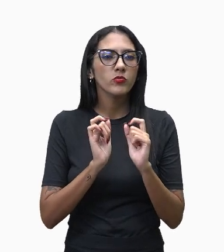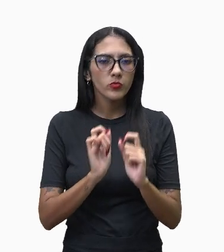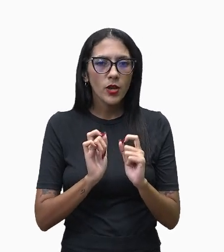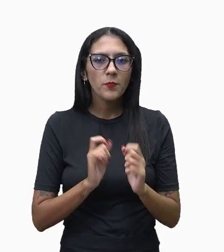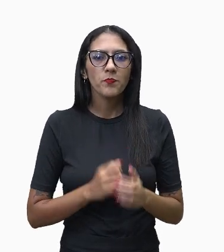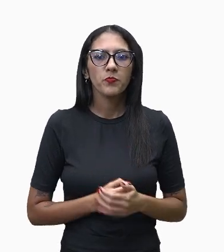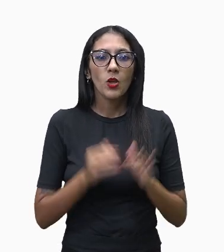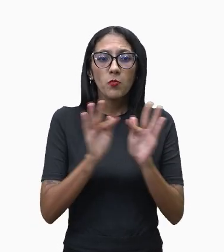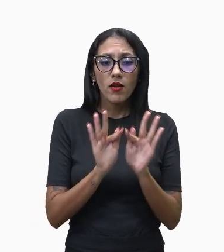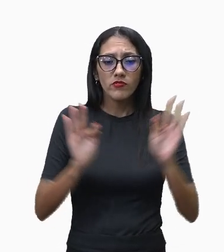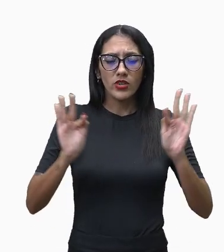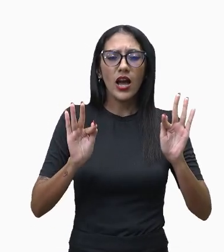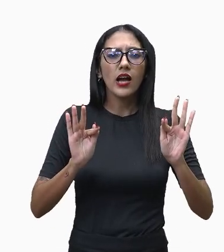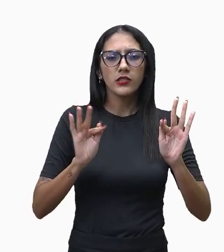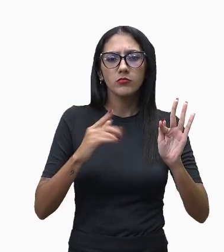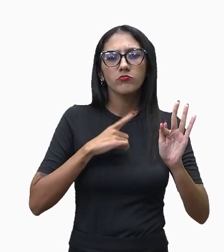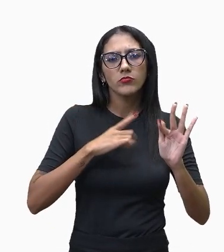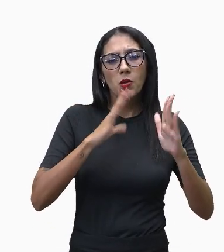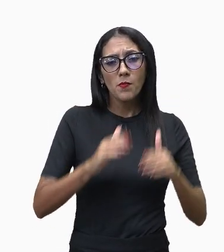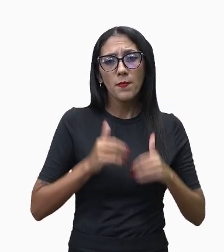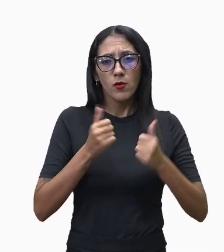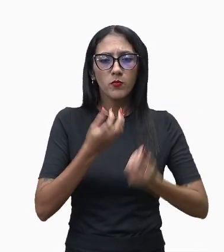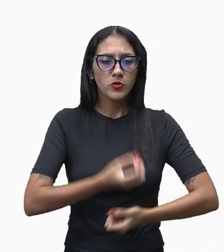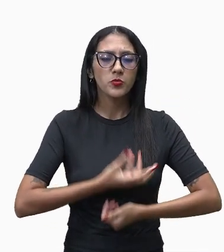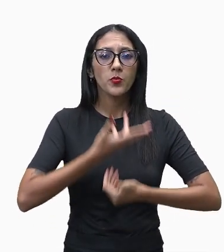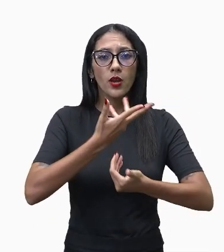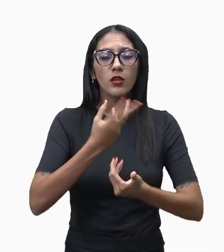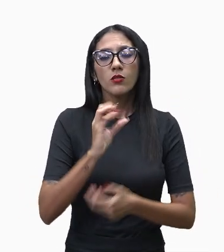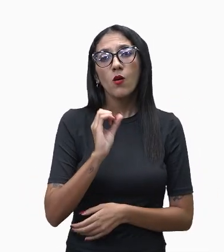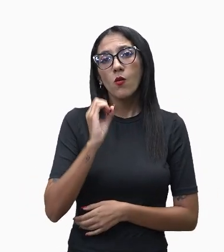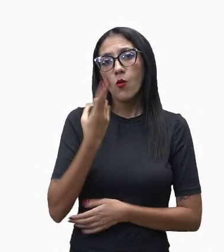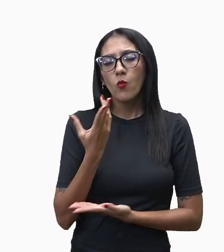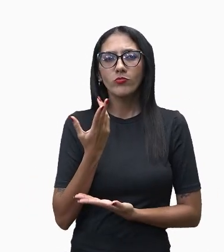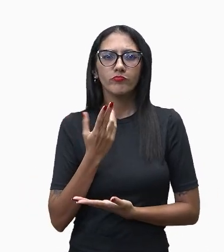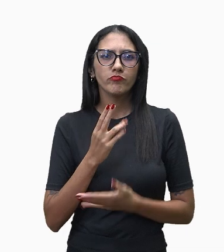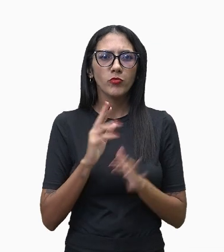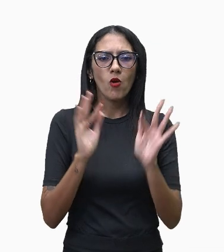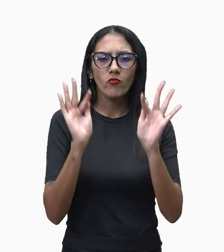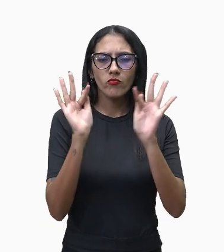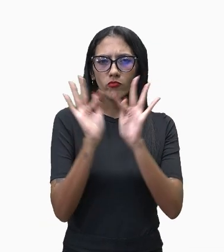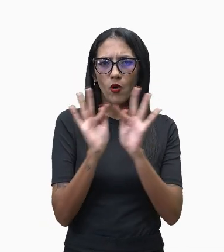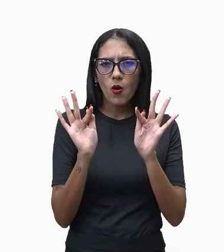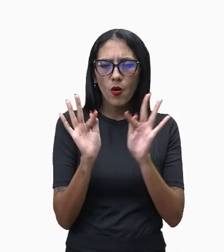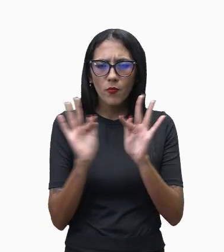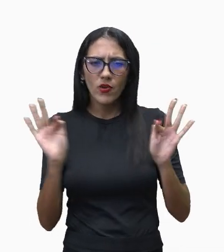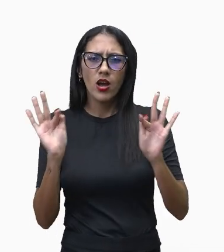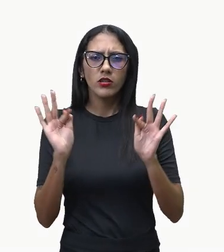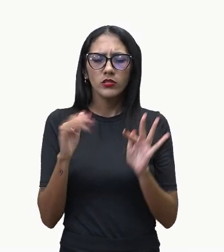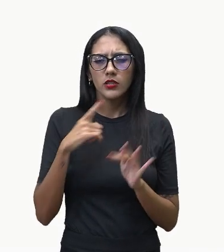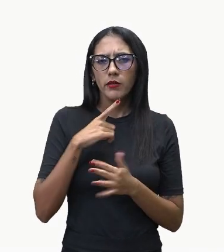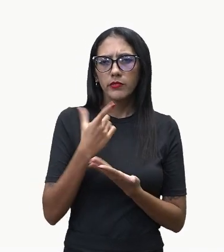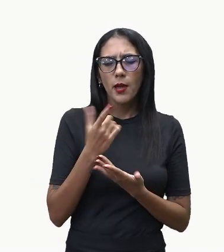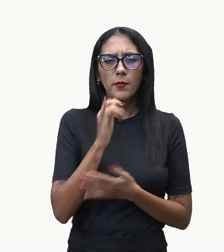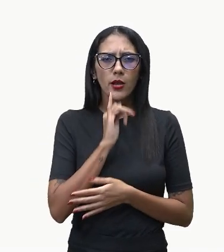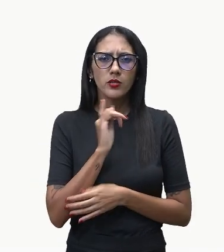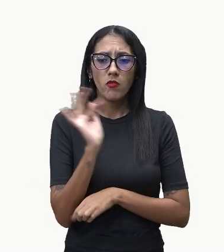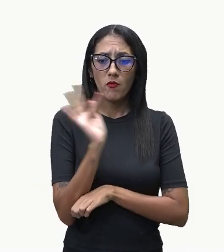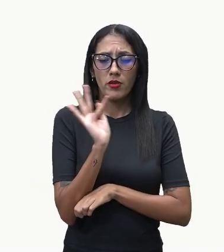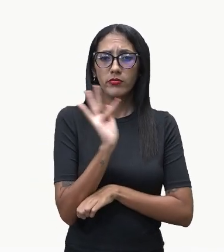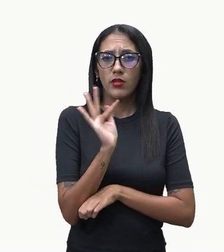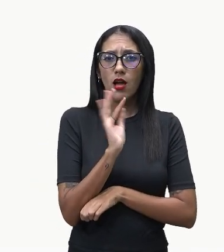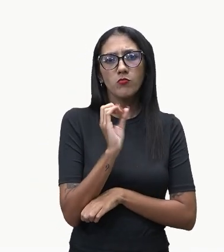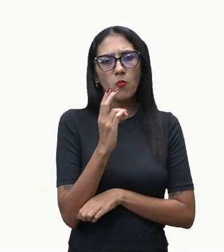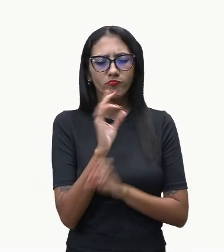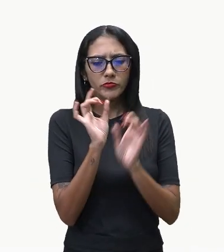mais concisão, expressividade ou até mesmo elegância no estilo da escrita. Então, tenhamos em